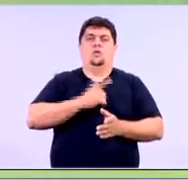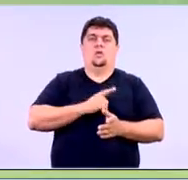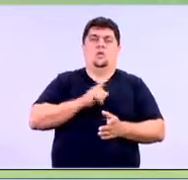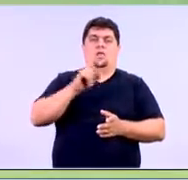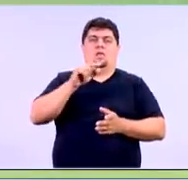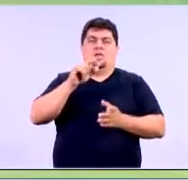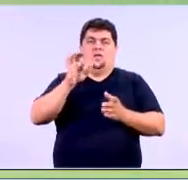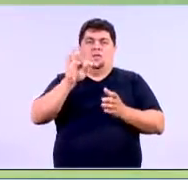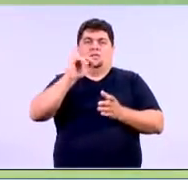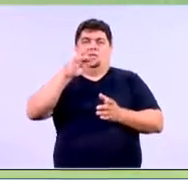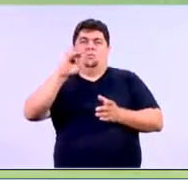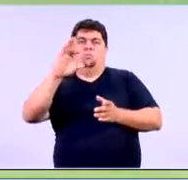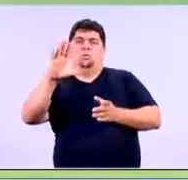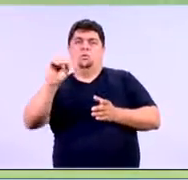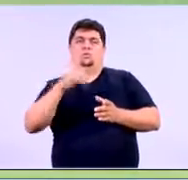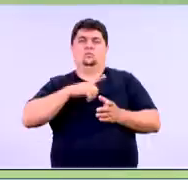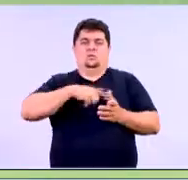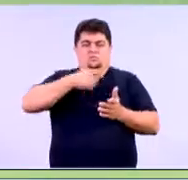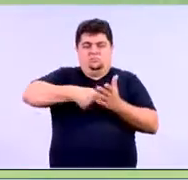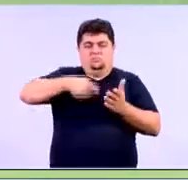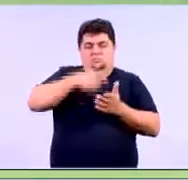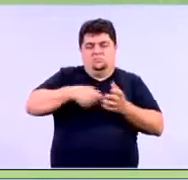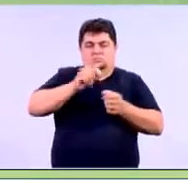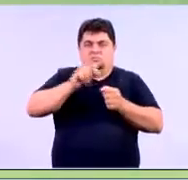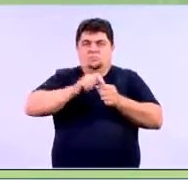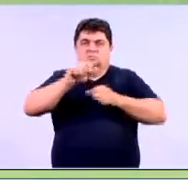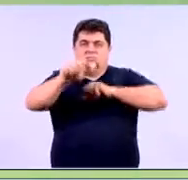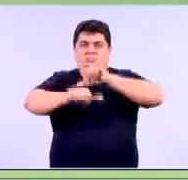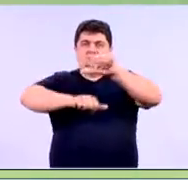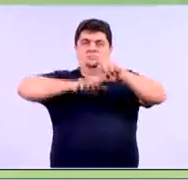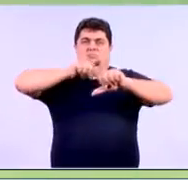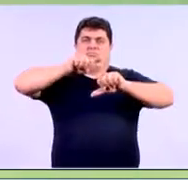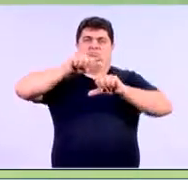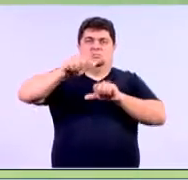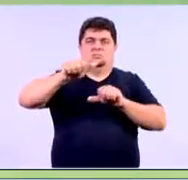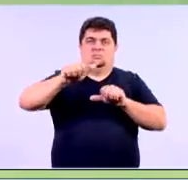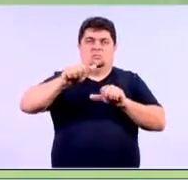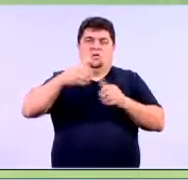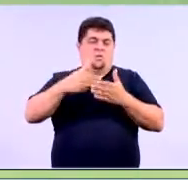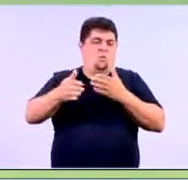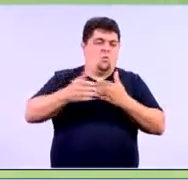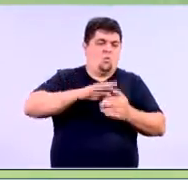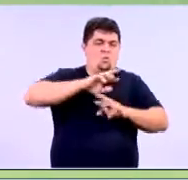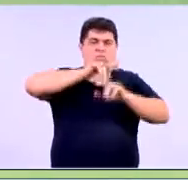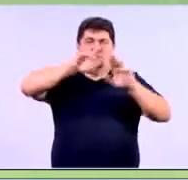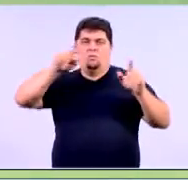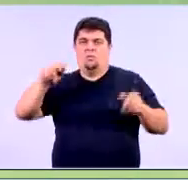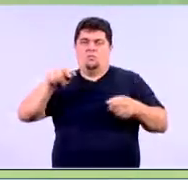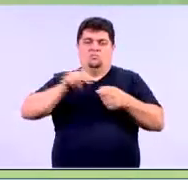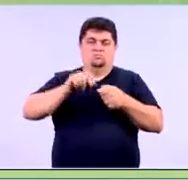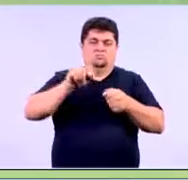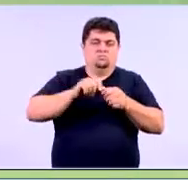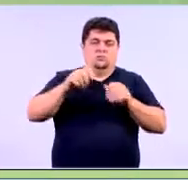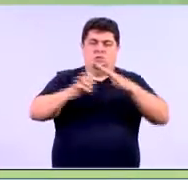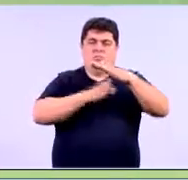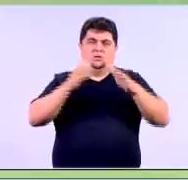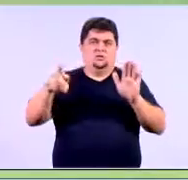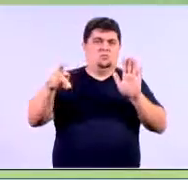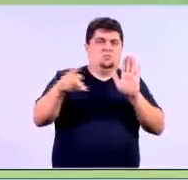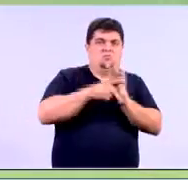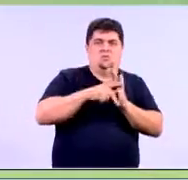cuja obrigação tem por fato gerador uma situação independente de qualquer atividade estatal